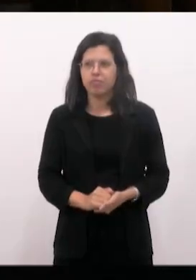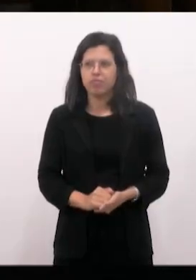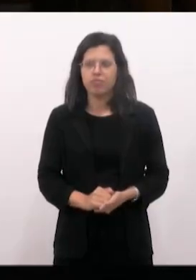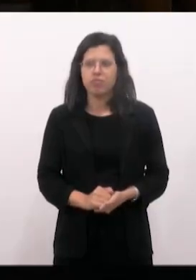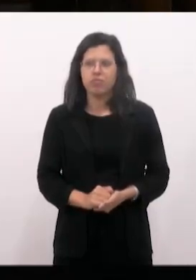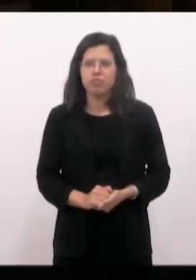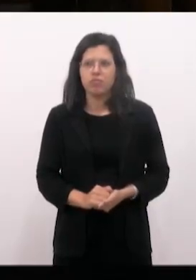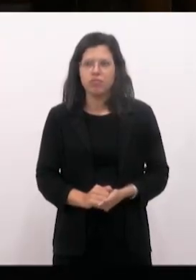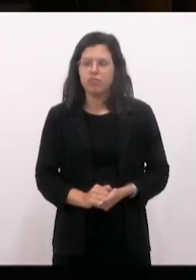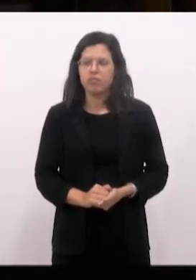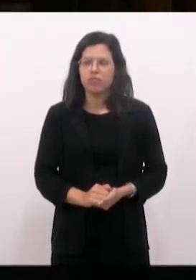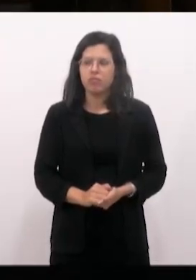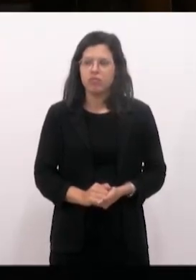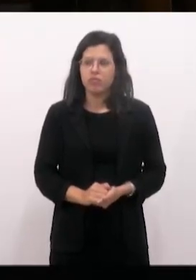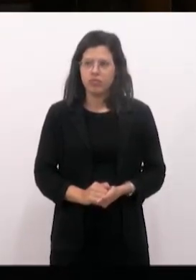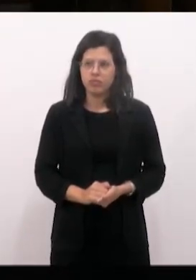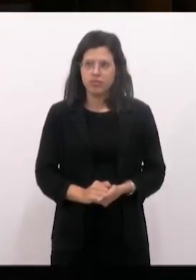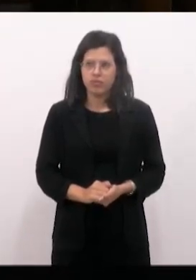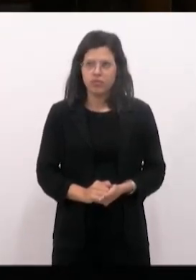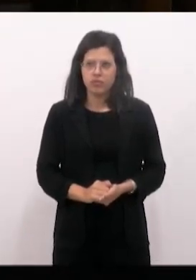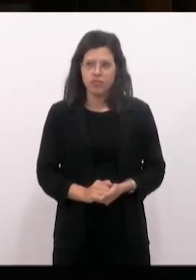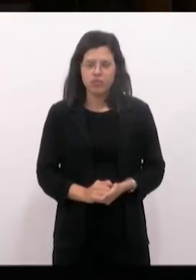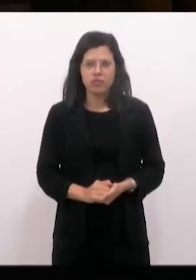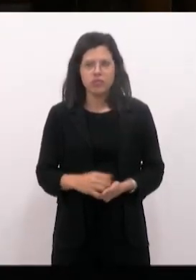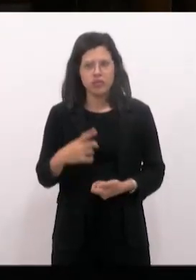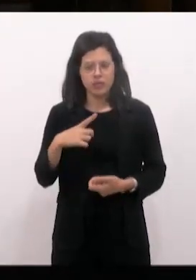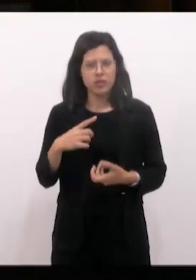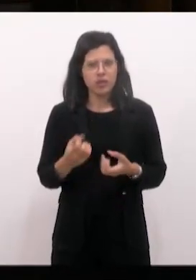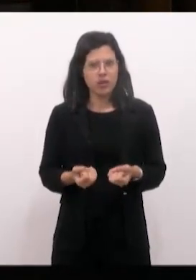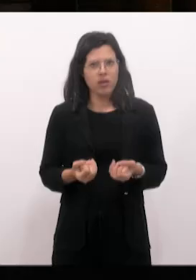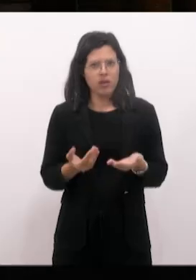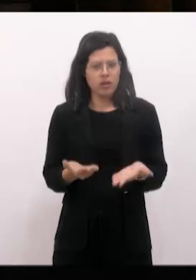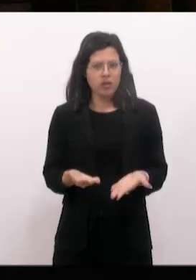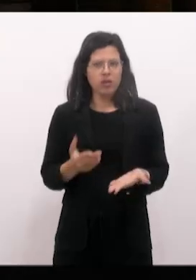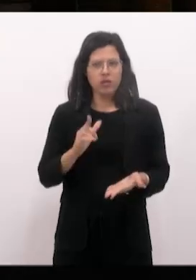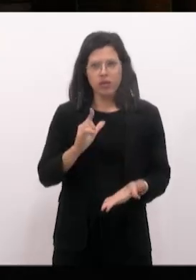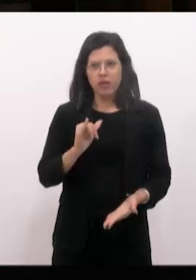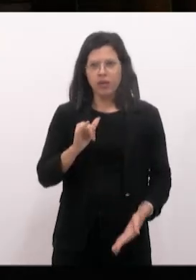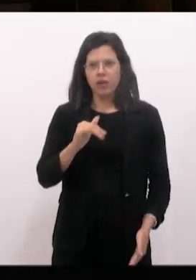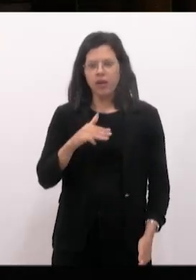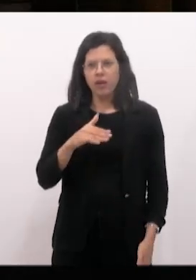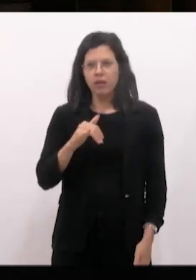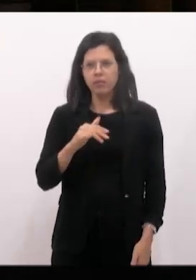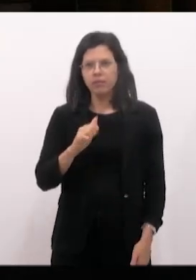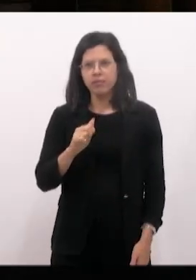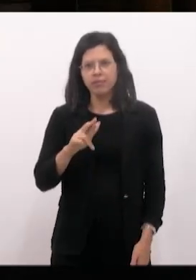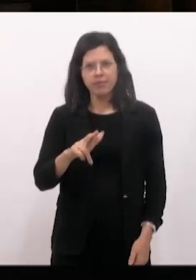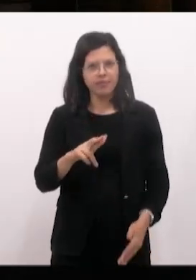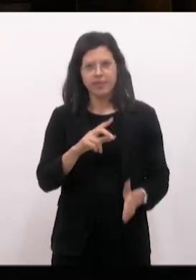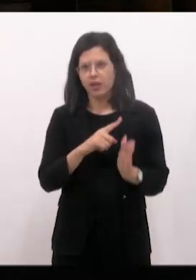prevento e que havia concedido a liminar, a suspendeu.